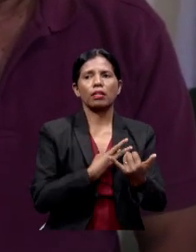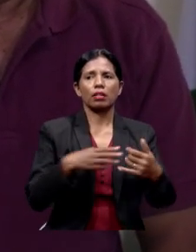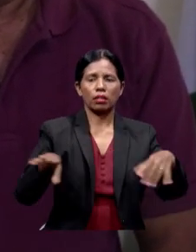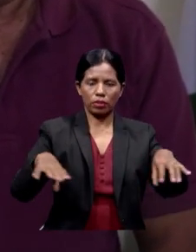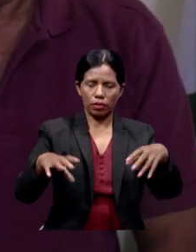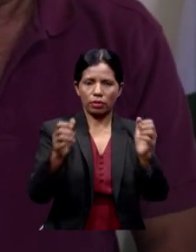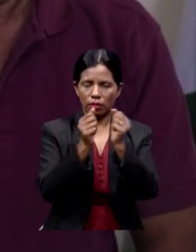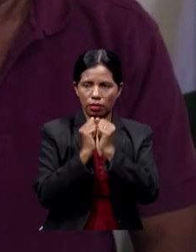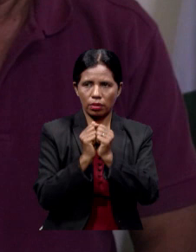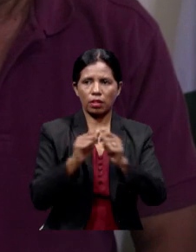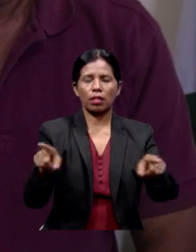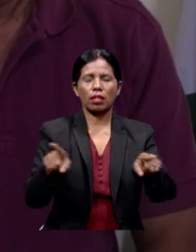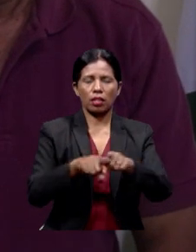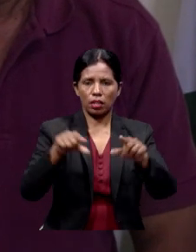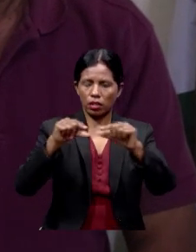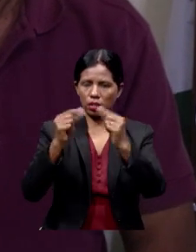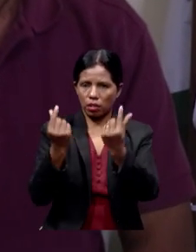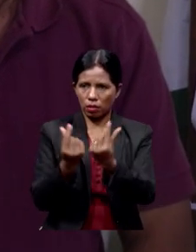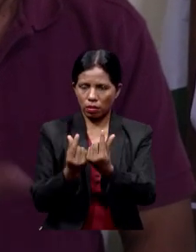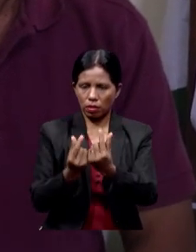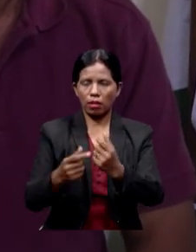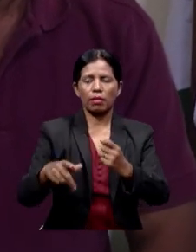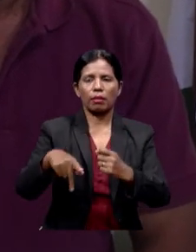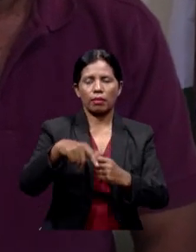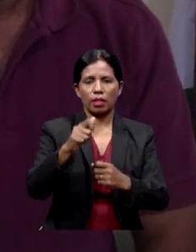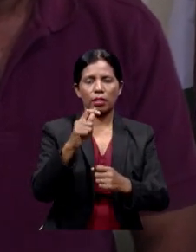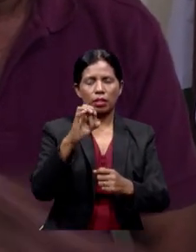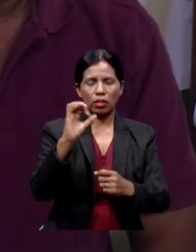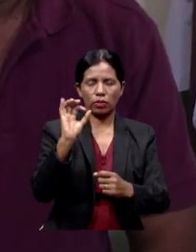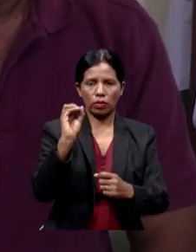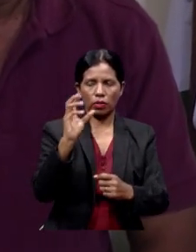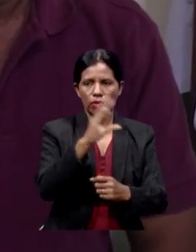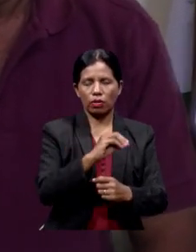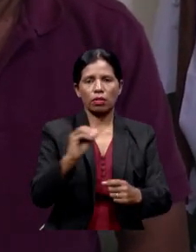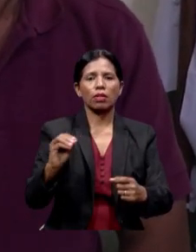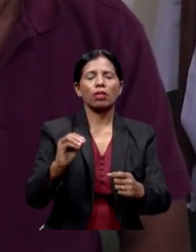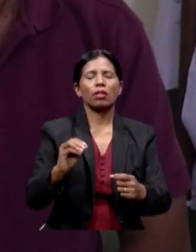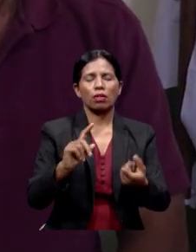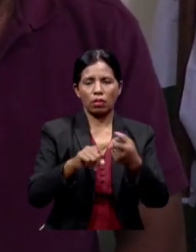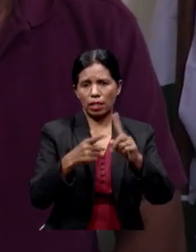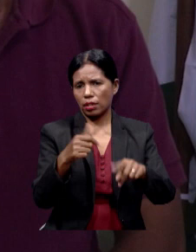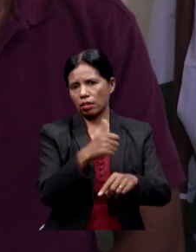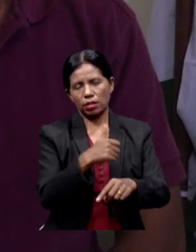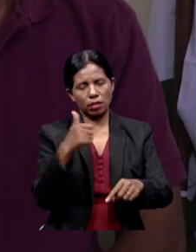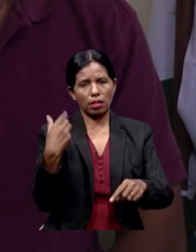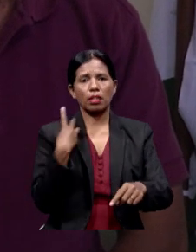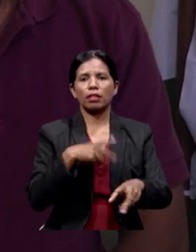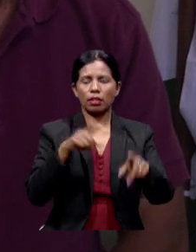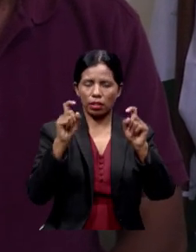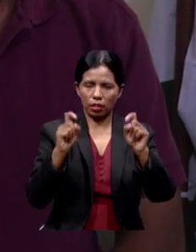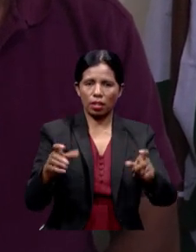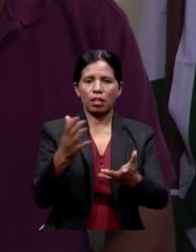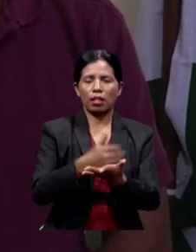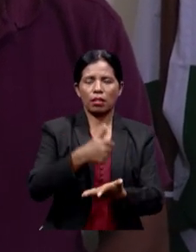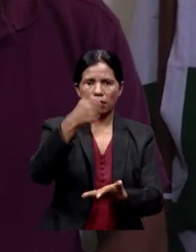a moto a nessa equipa Pati Ford CNRT ho maluk sir seluk ta ita tem ki